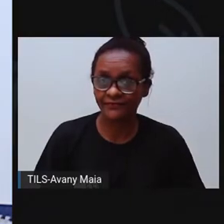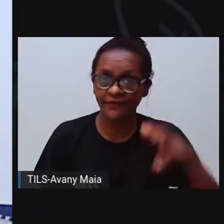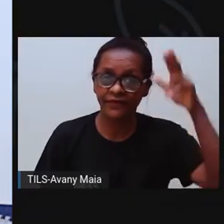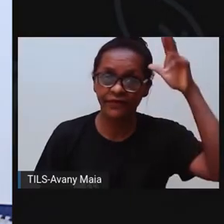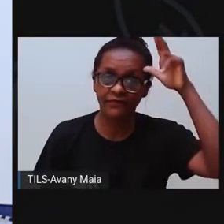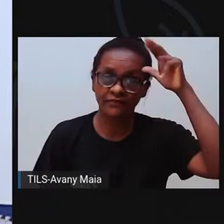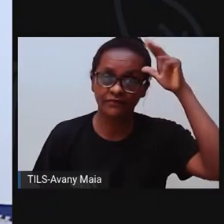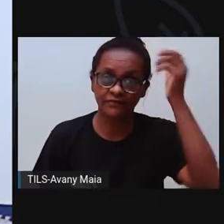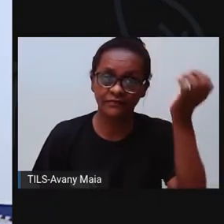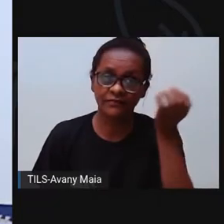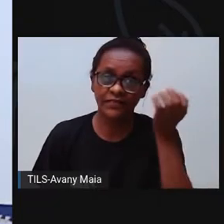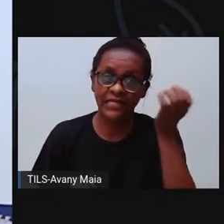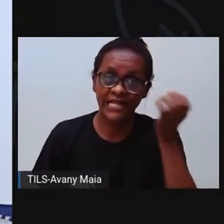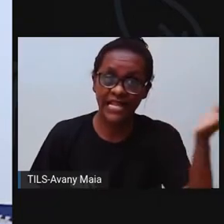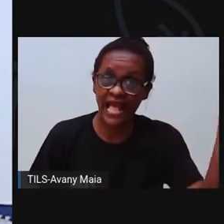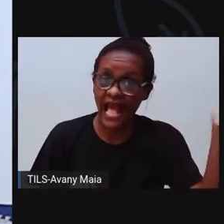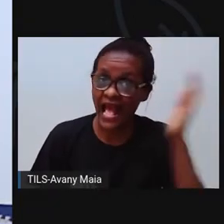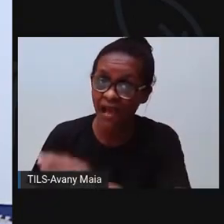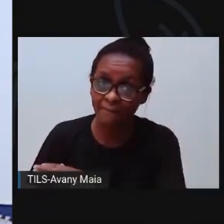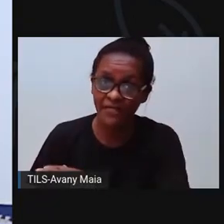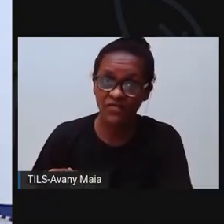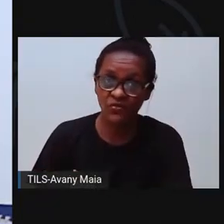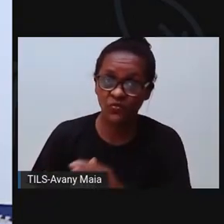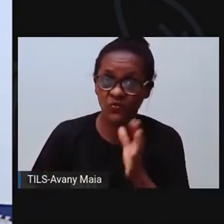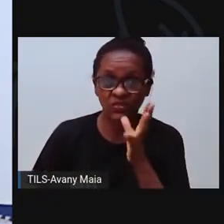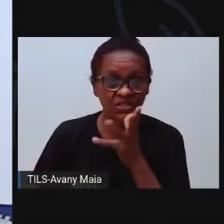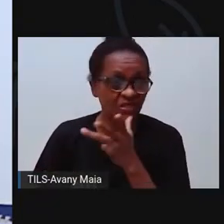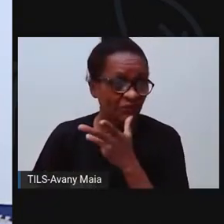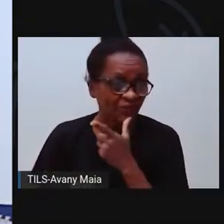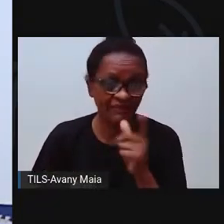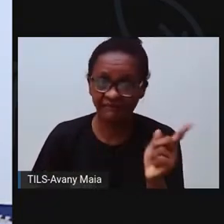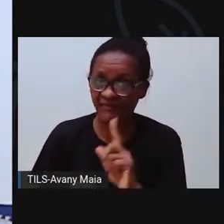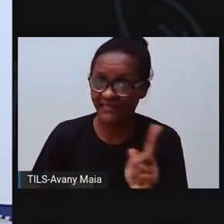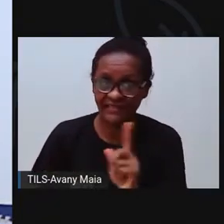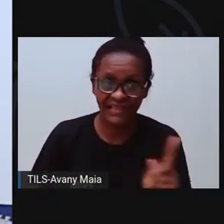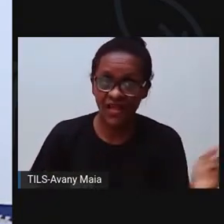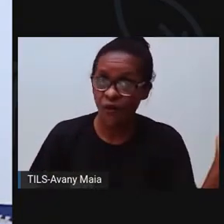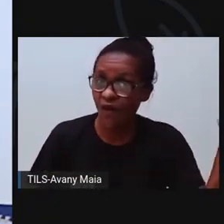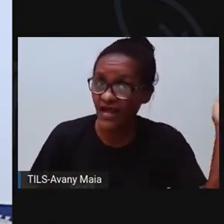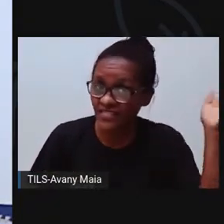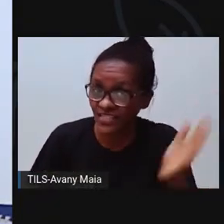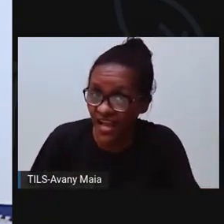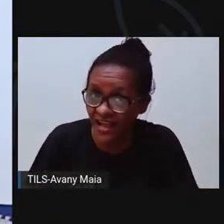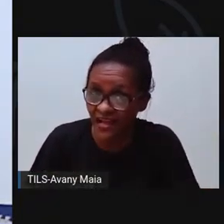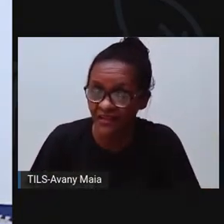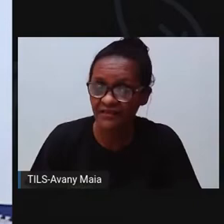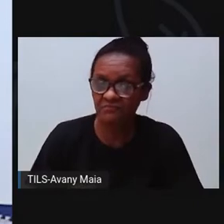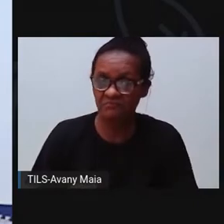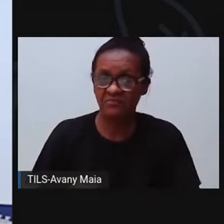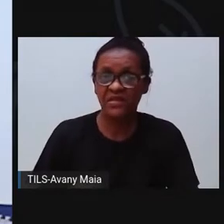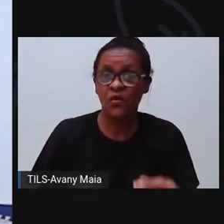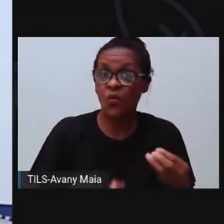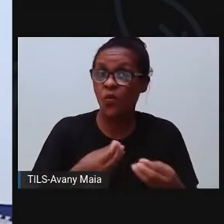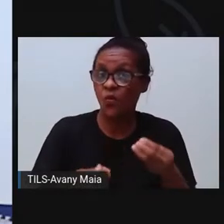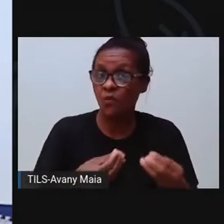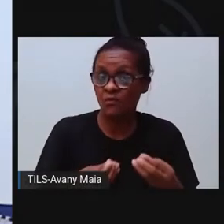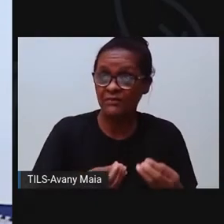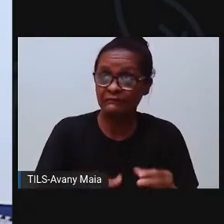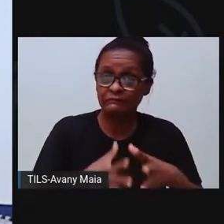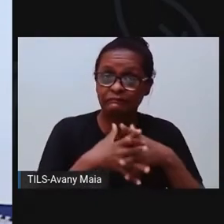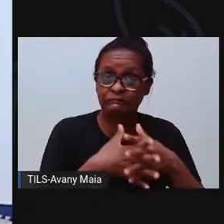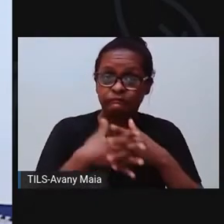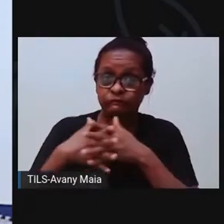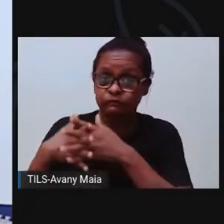Coelhinho queria tudo agora. Queria tudo para já, e isso gerava uma tremenda